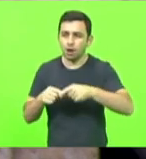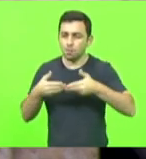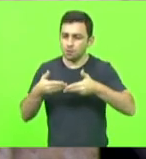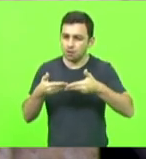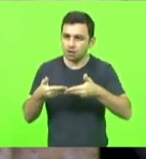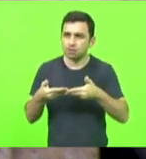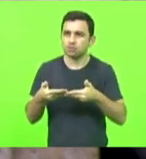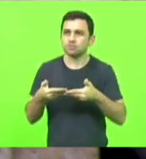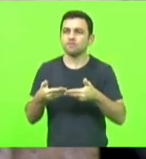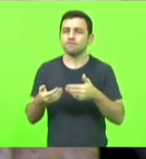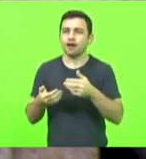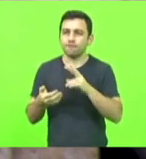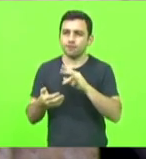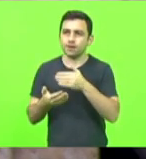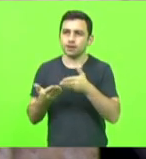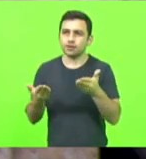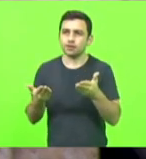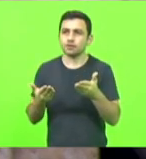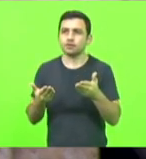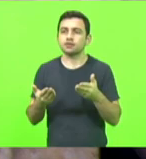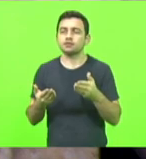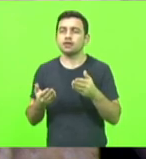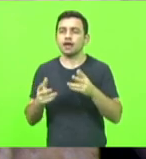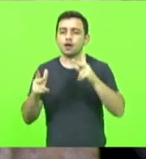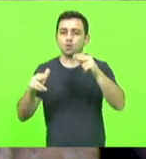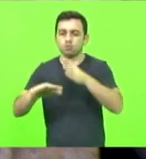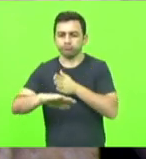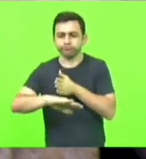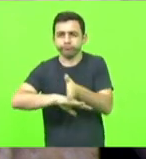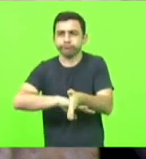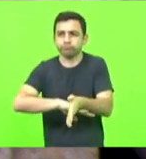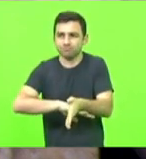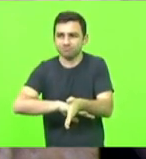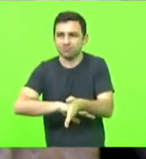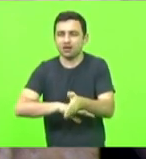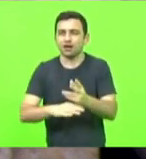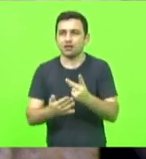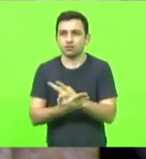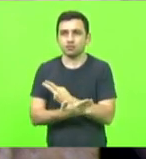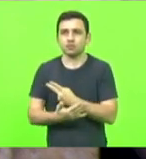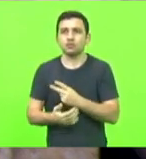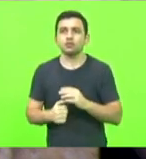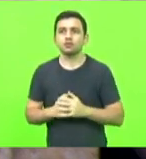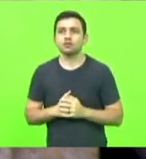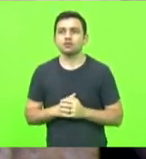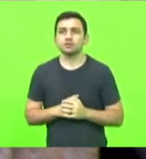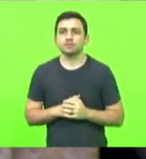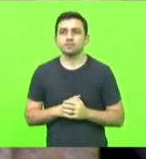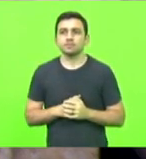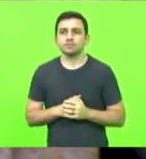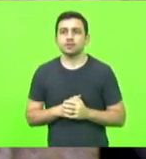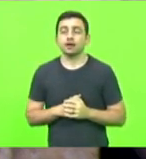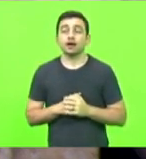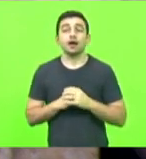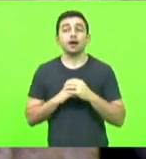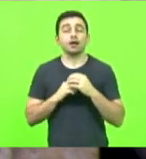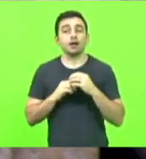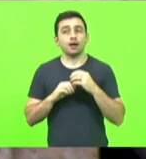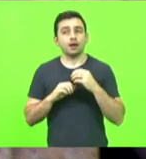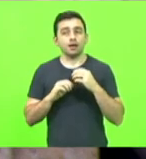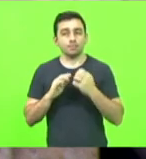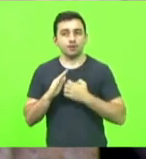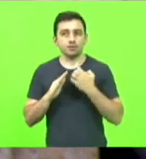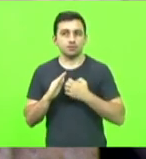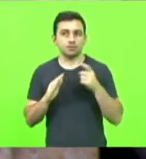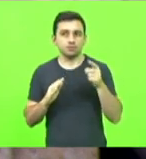pois serão considerados invasores da área. Entretanto, por mais que o valor, a empresa está dizendo, olha,